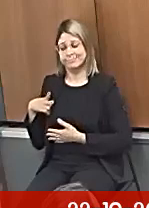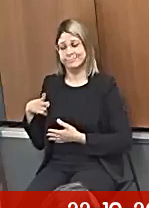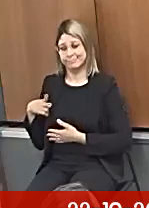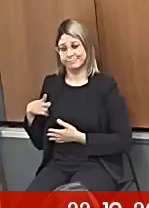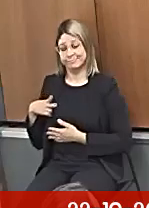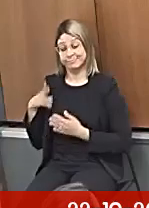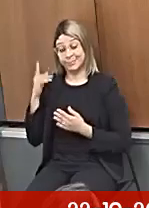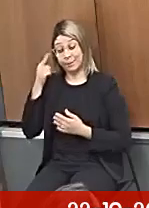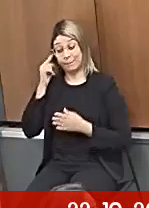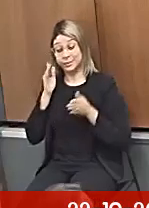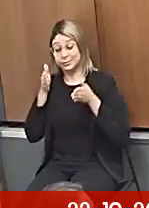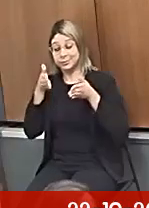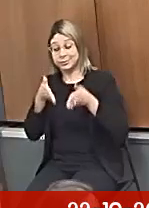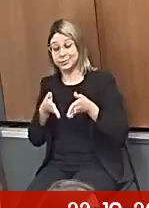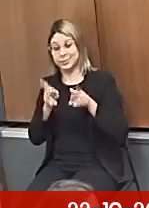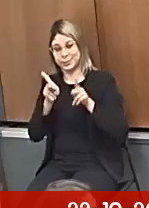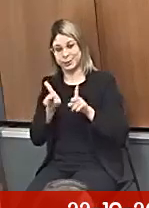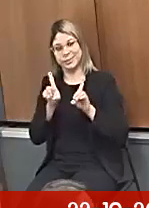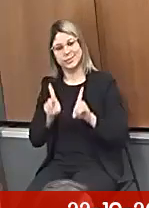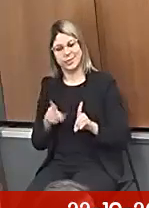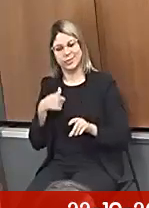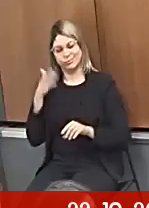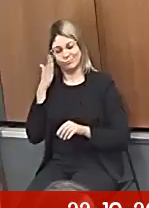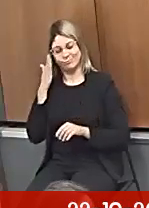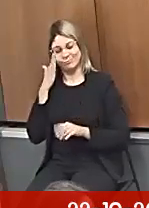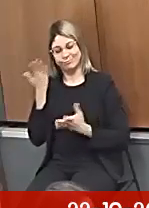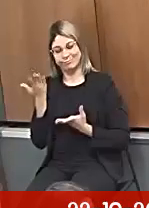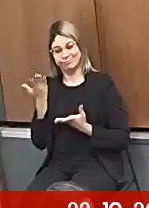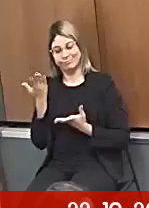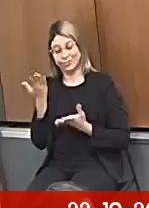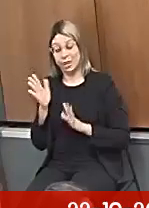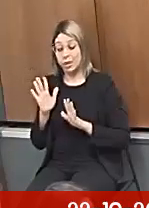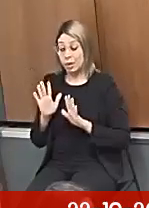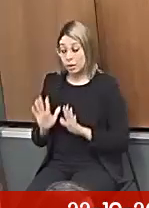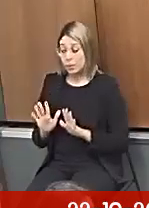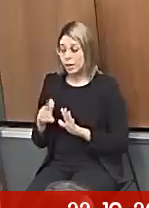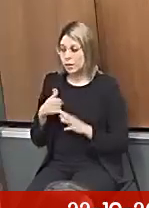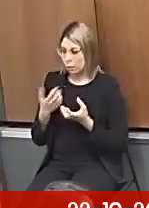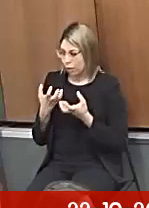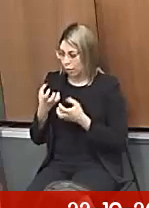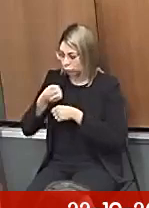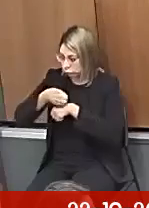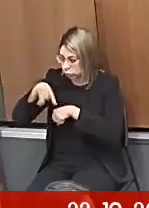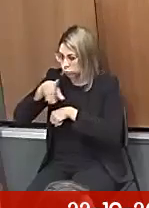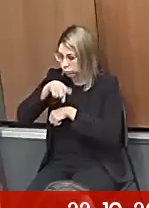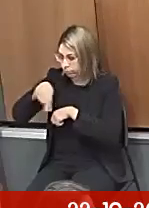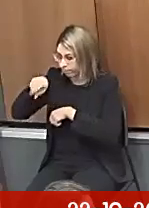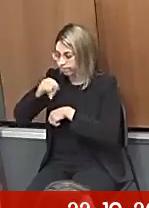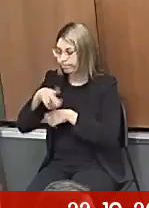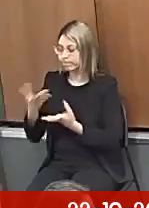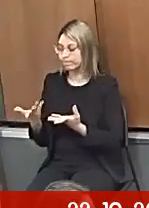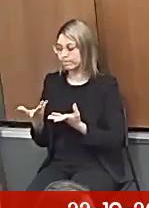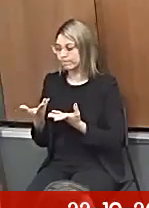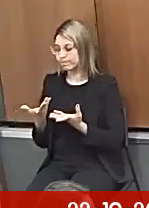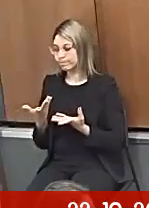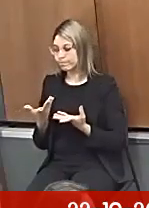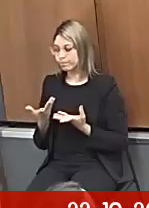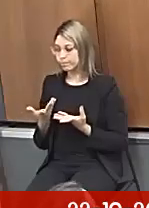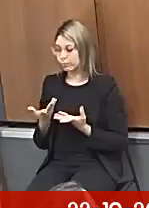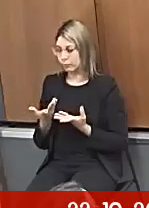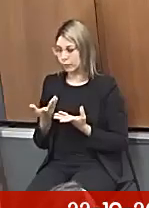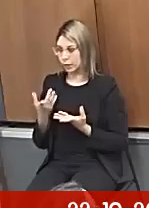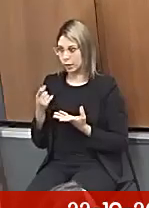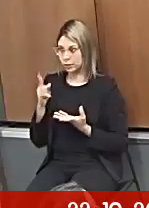relação à pessoa com deficiência. Mas, especificamente, queria trazer a discussão para o âmbito aqui de